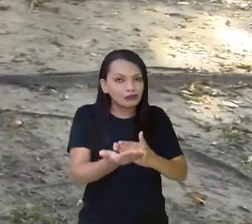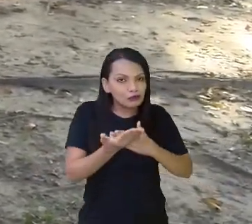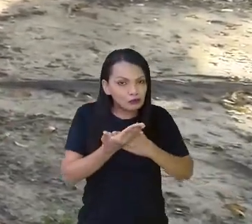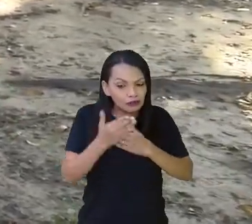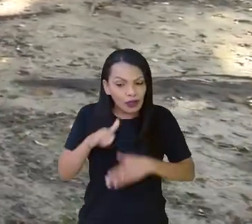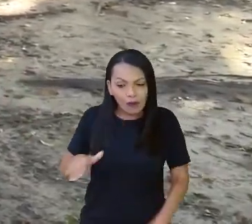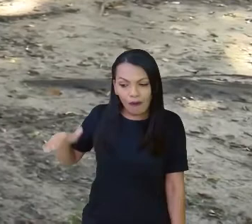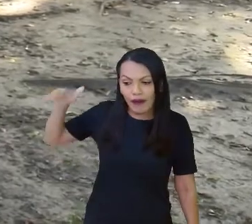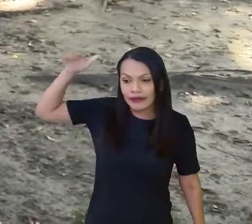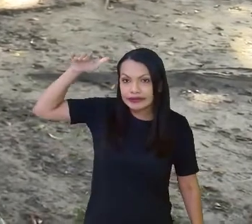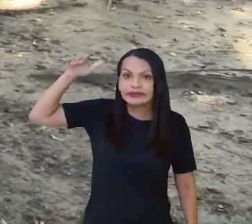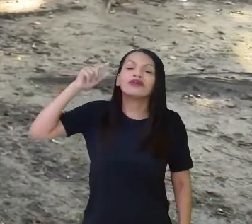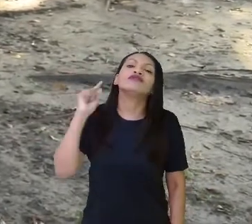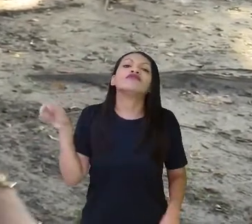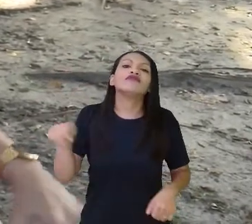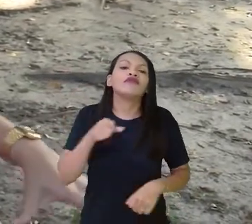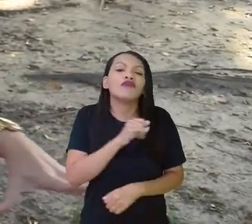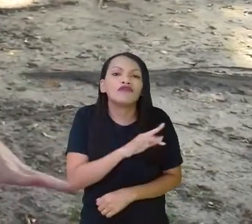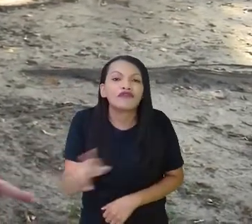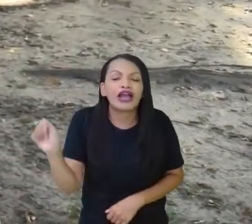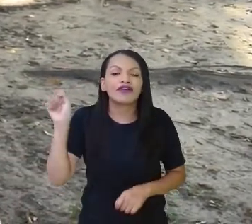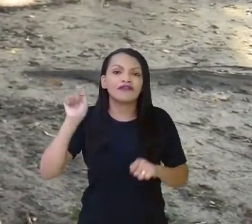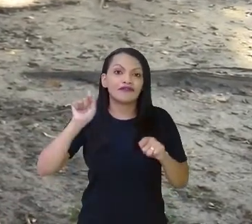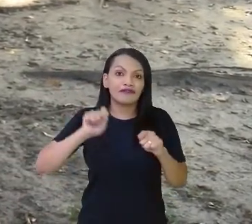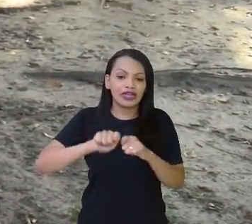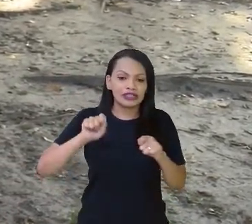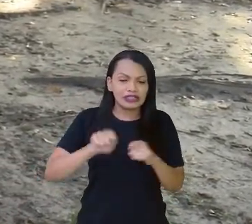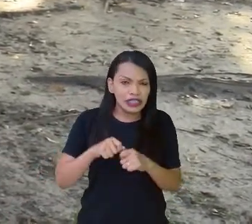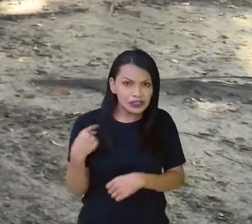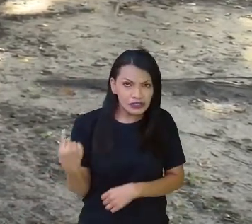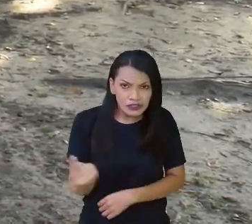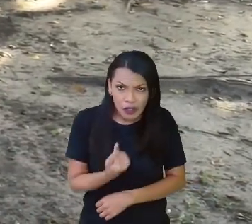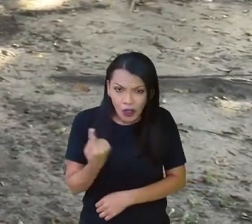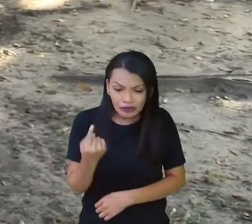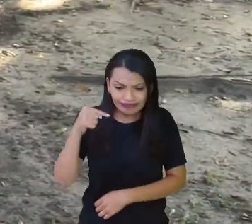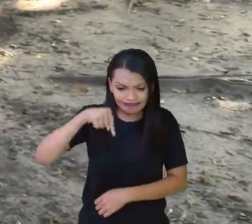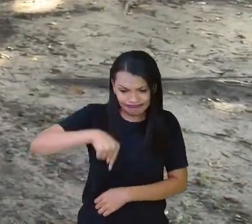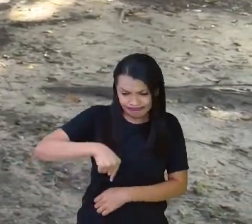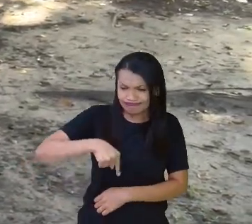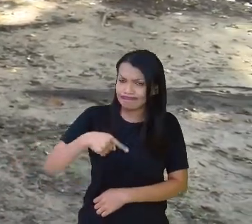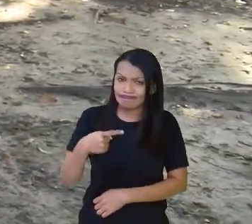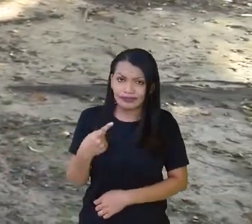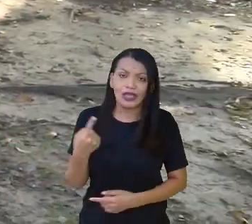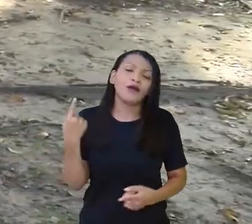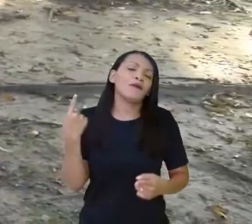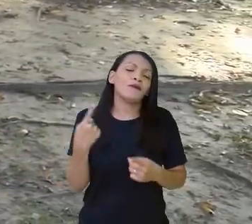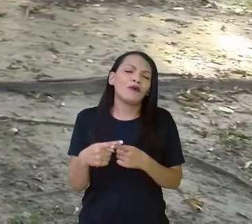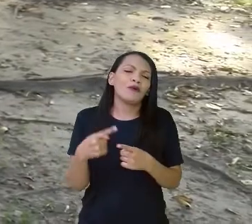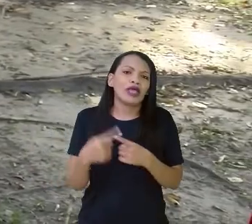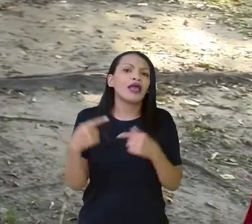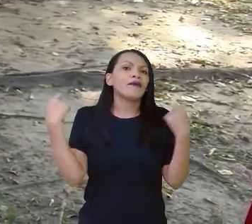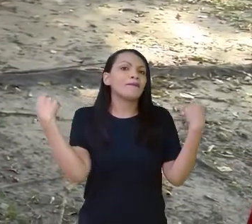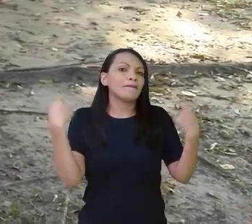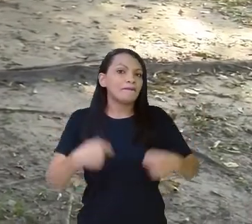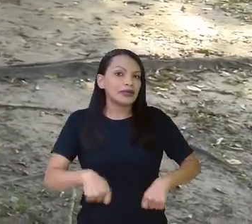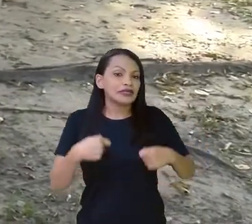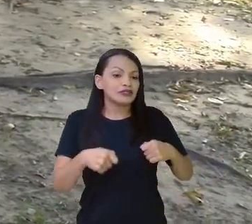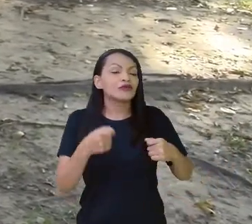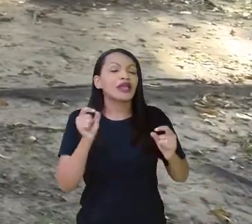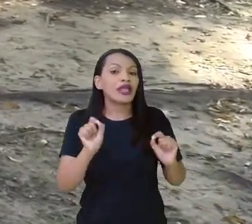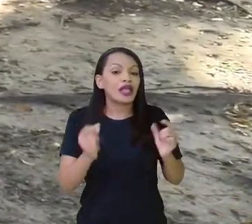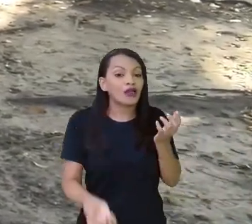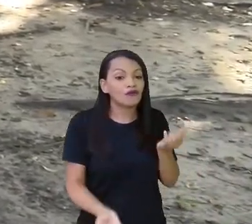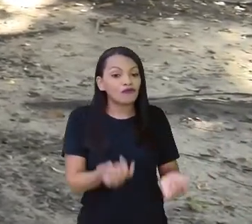tá? A gente não vai manusear nada aqui porque a gente precisaria de um fogão.